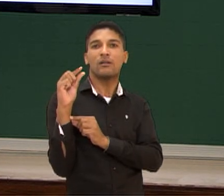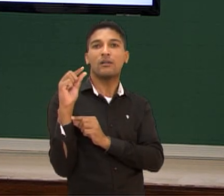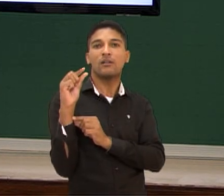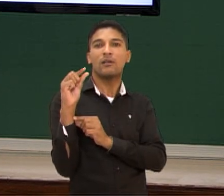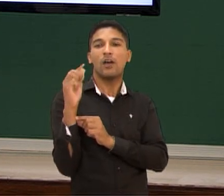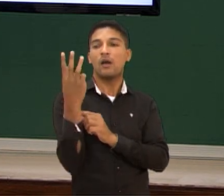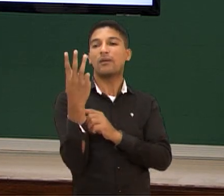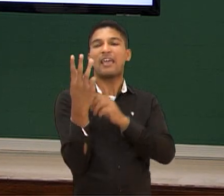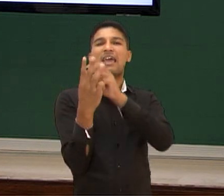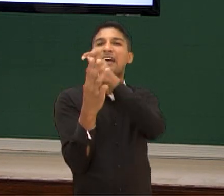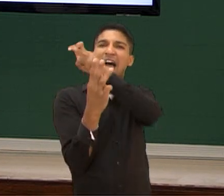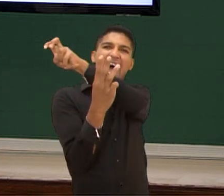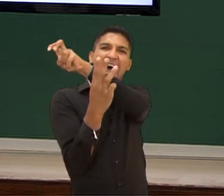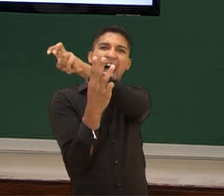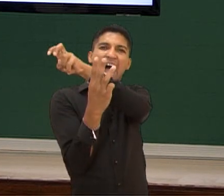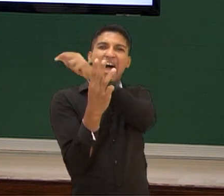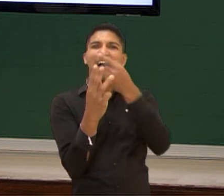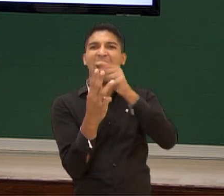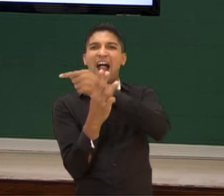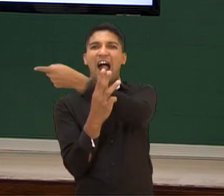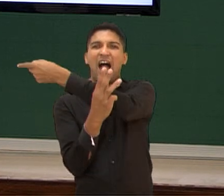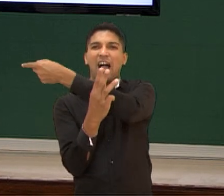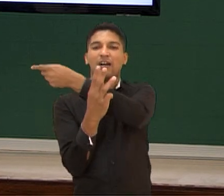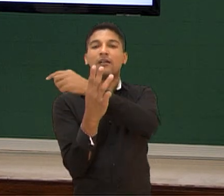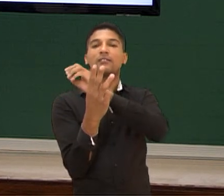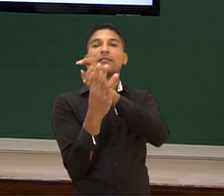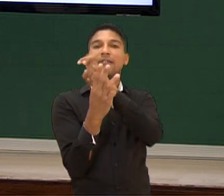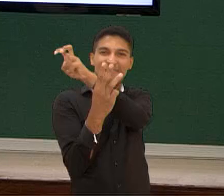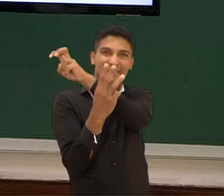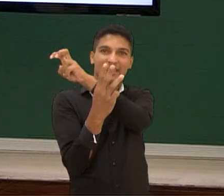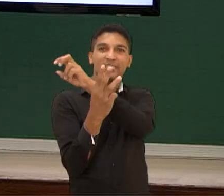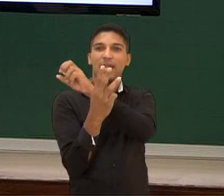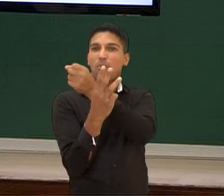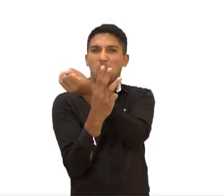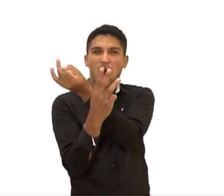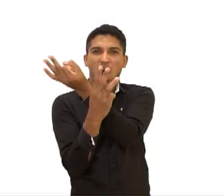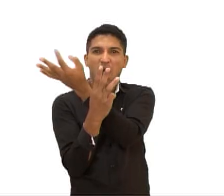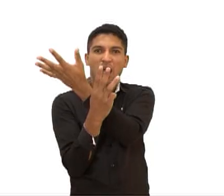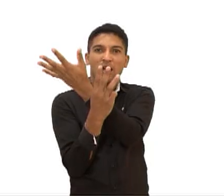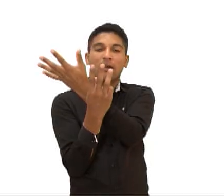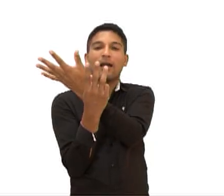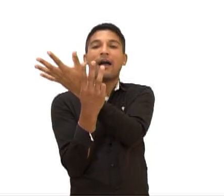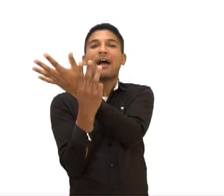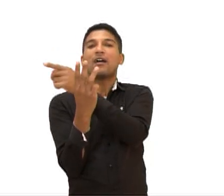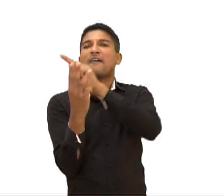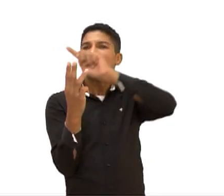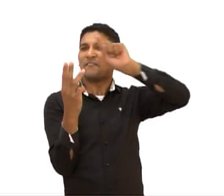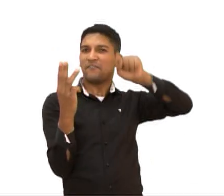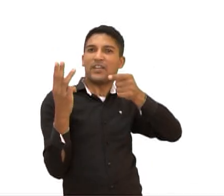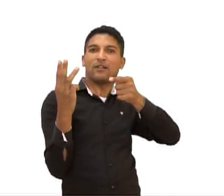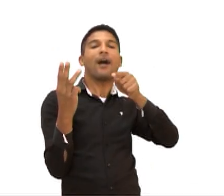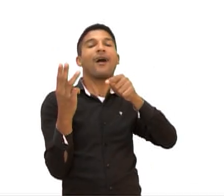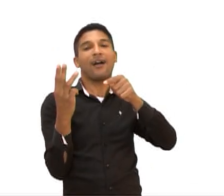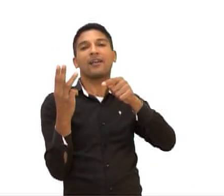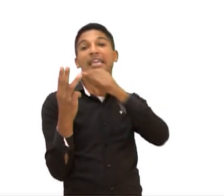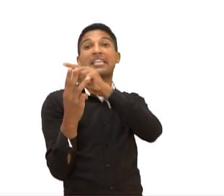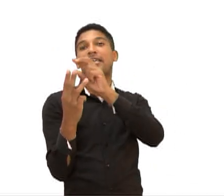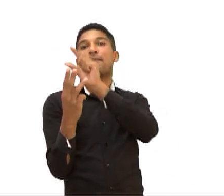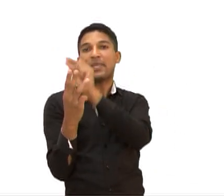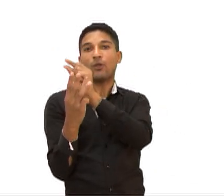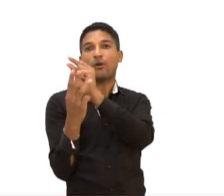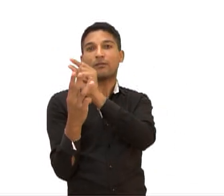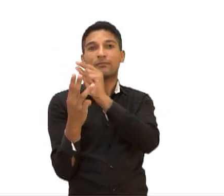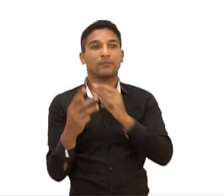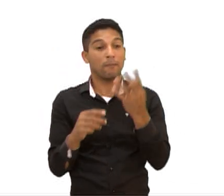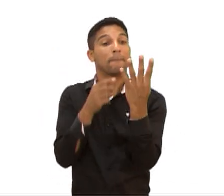casas, certo? No caso, para esse exemplo aqui, né? Agora, a letra B, que eu tinha o quê? 7 centésimos e